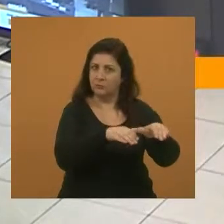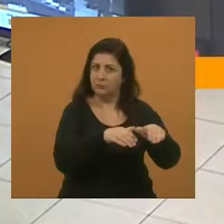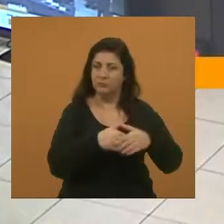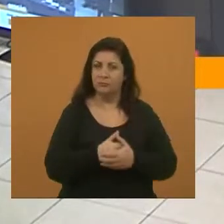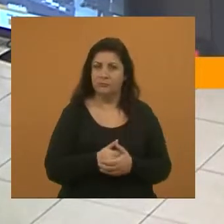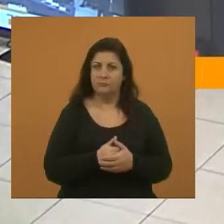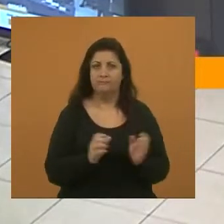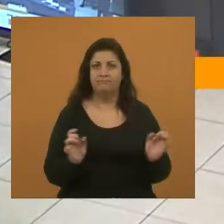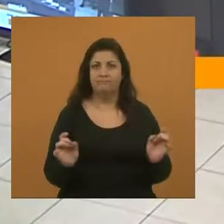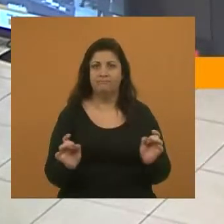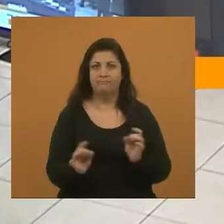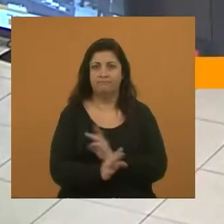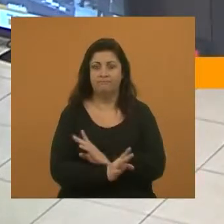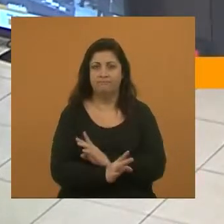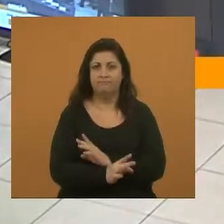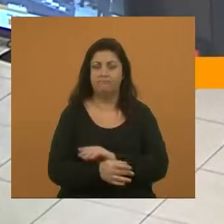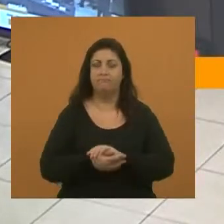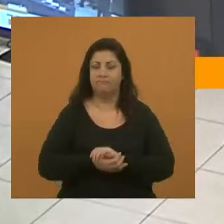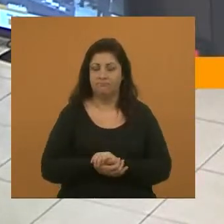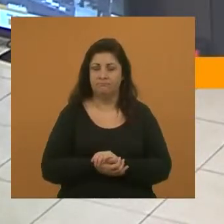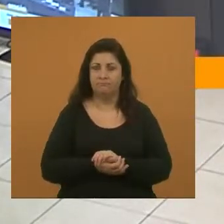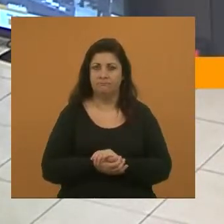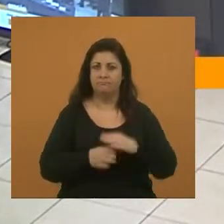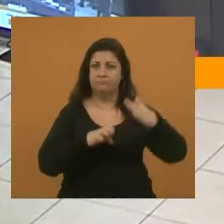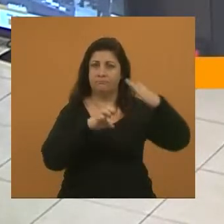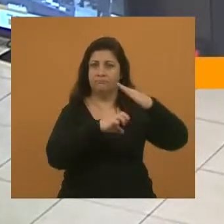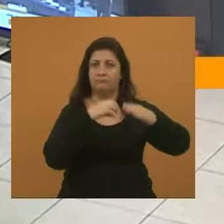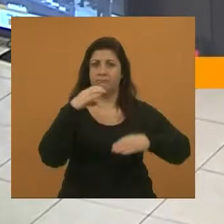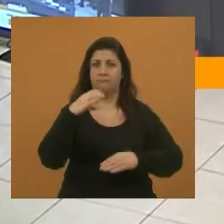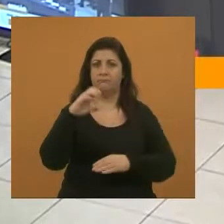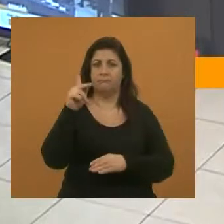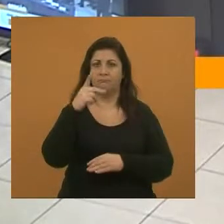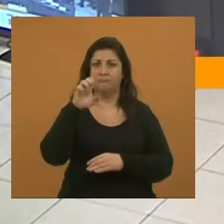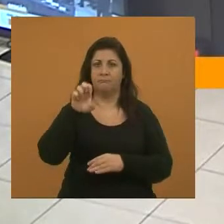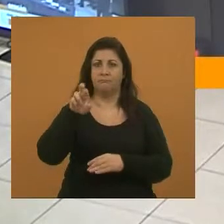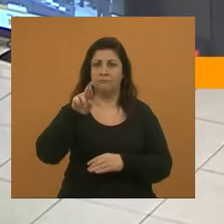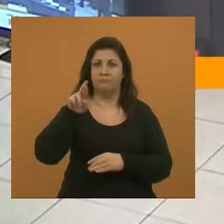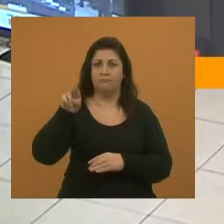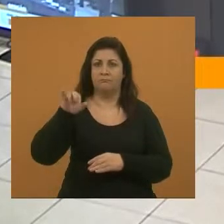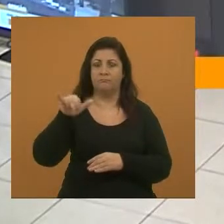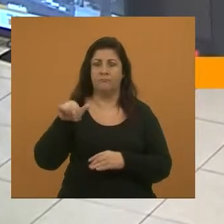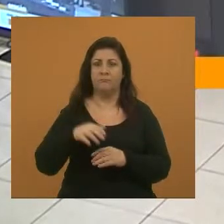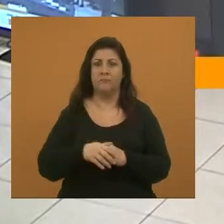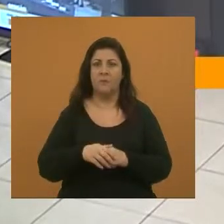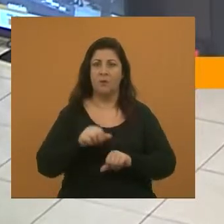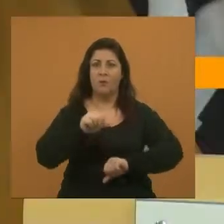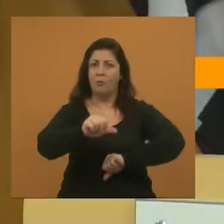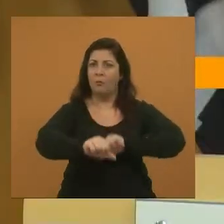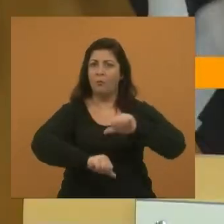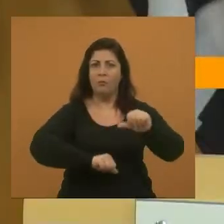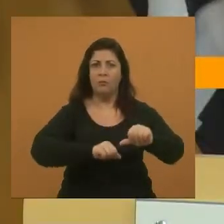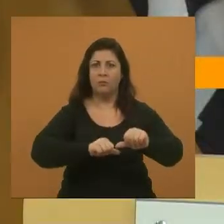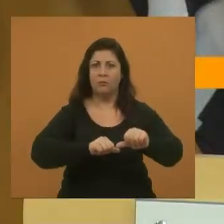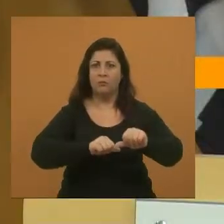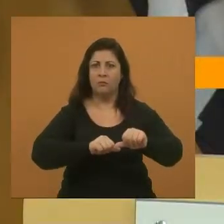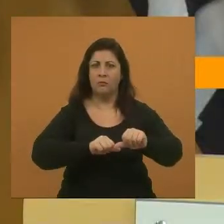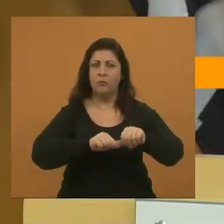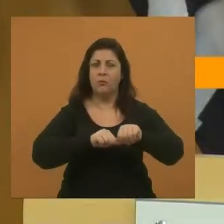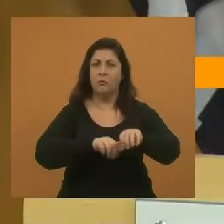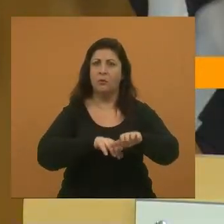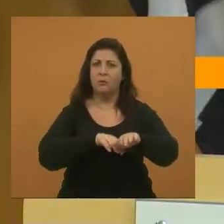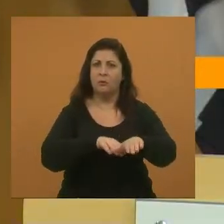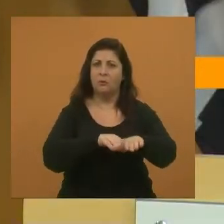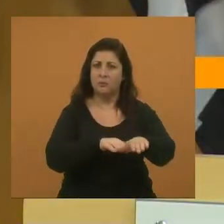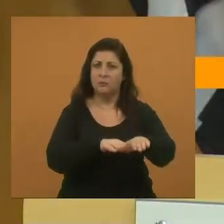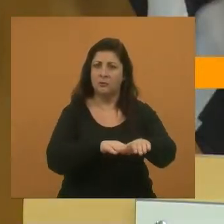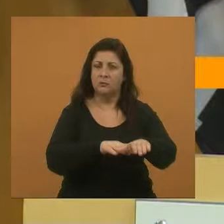praticamente zerado. A empresa Sherry, sem nenhum tipo de aviso, trocou os trabalhadores do seu ramo de transporte de cargas por outros